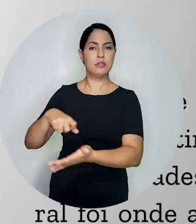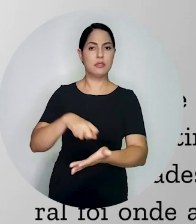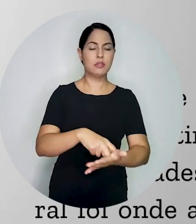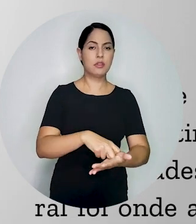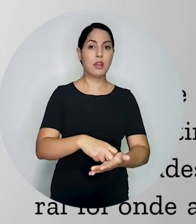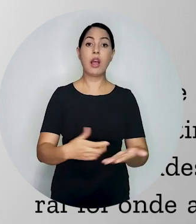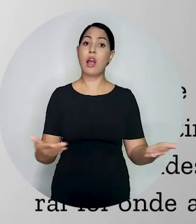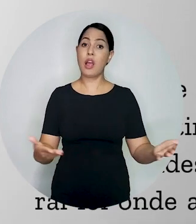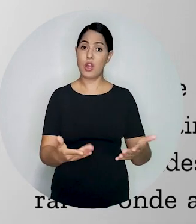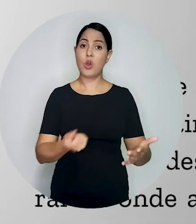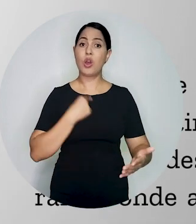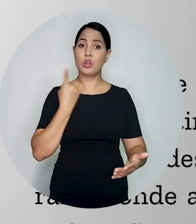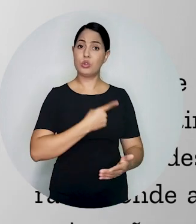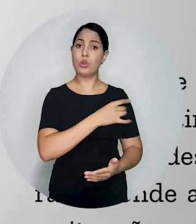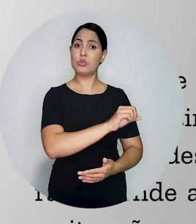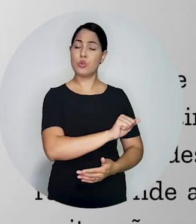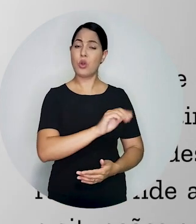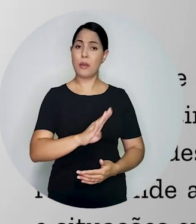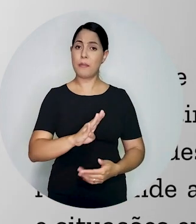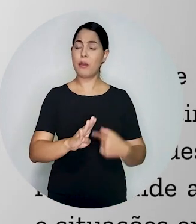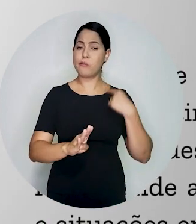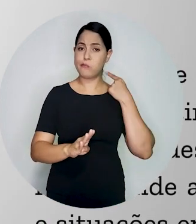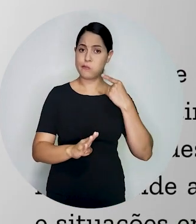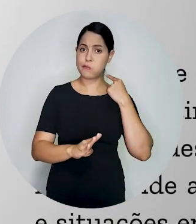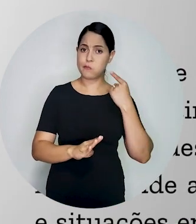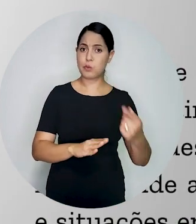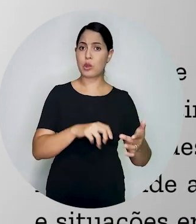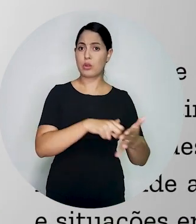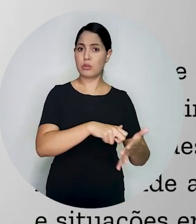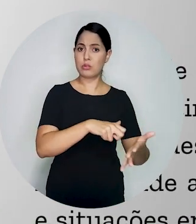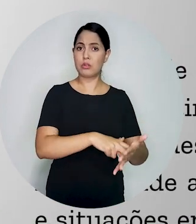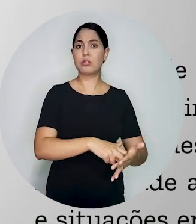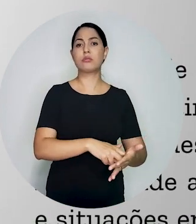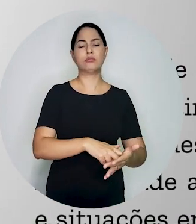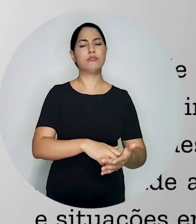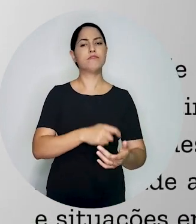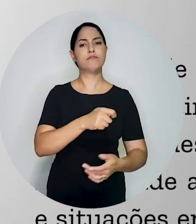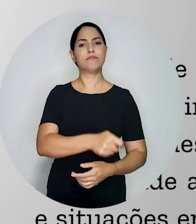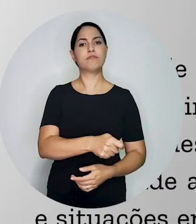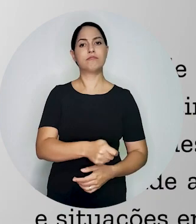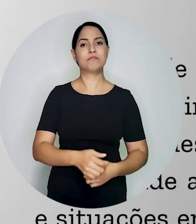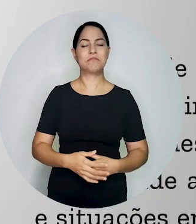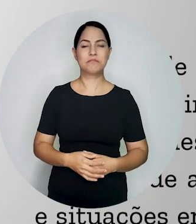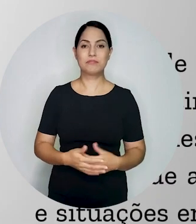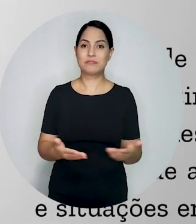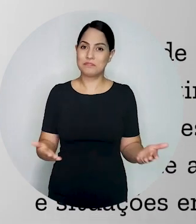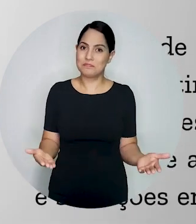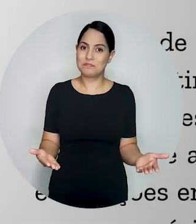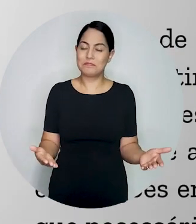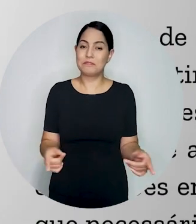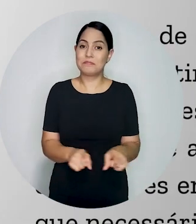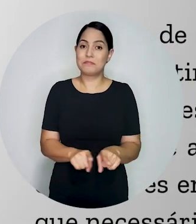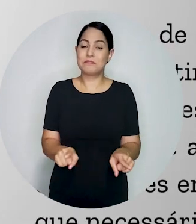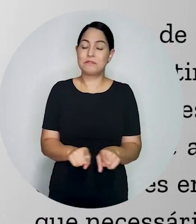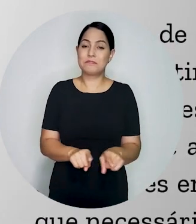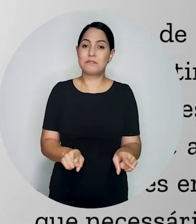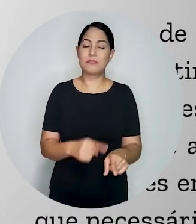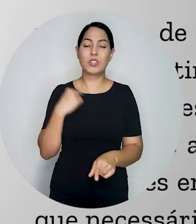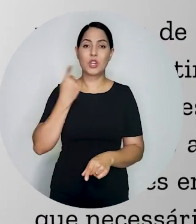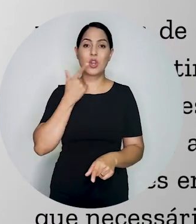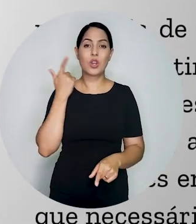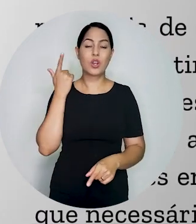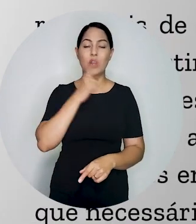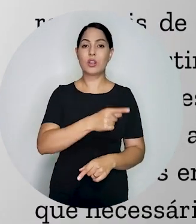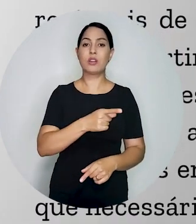a exclusividade da OAB para submeter advogados e advogadas a procedimentos disciplinares. Mais recentemente, conseguimos